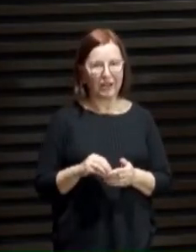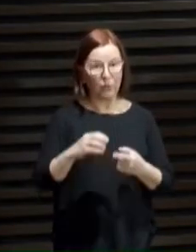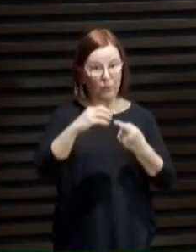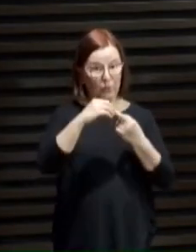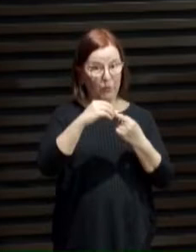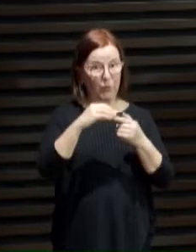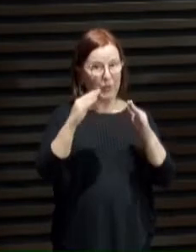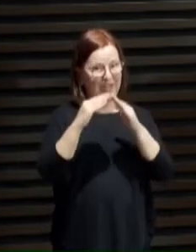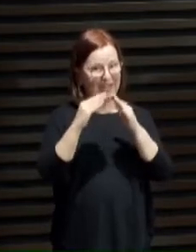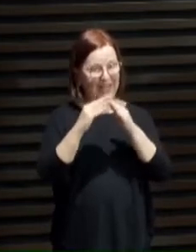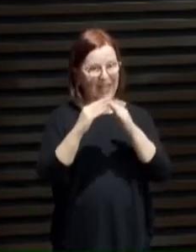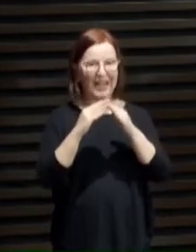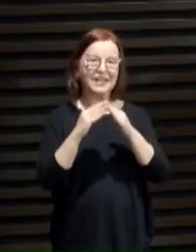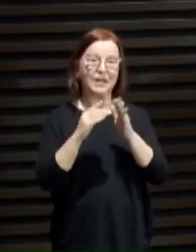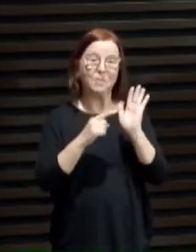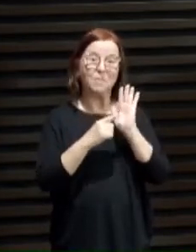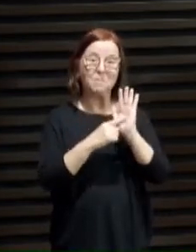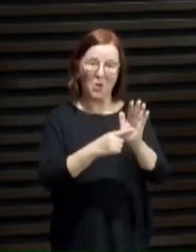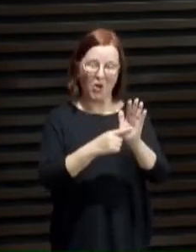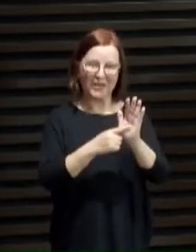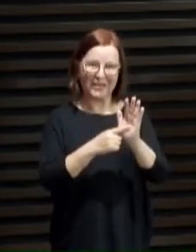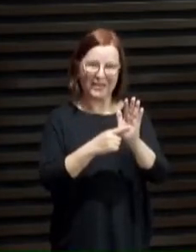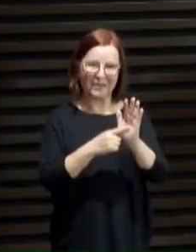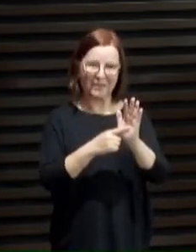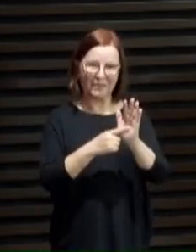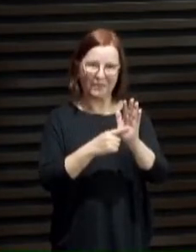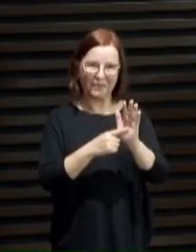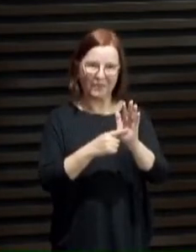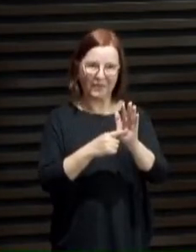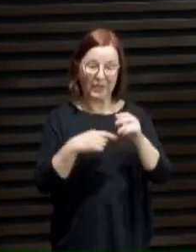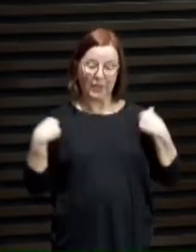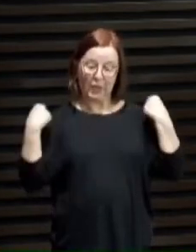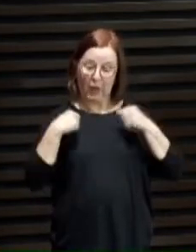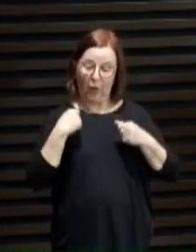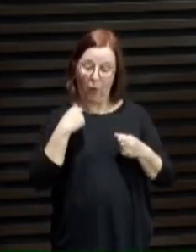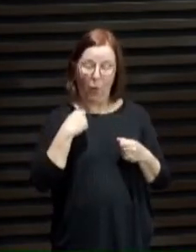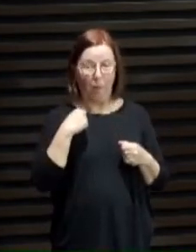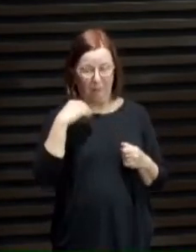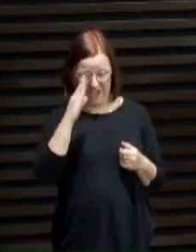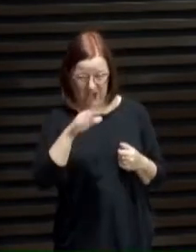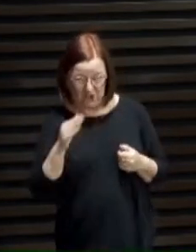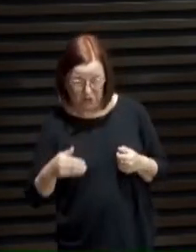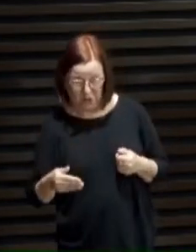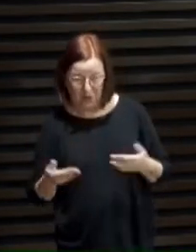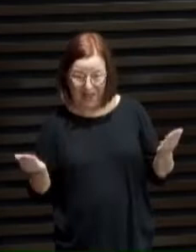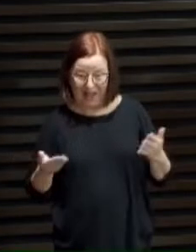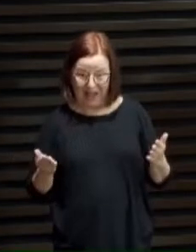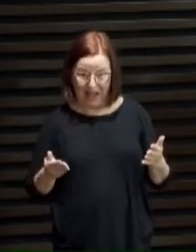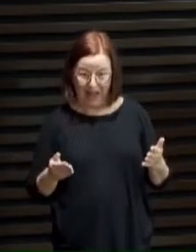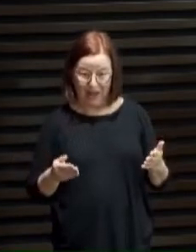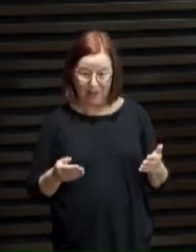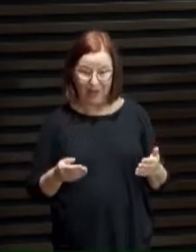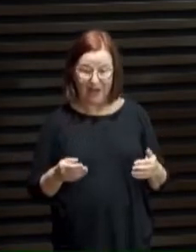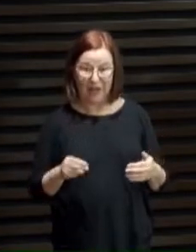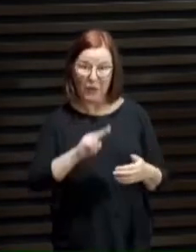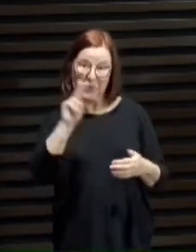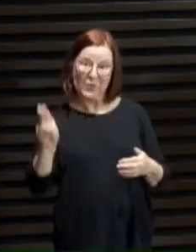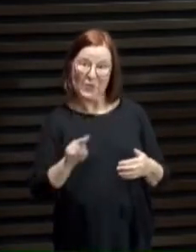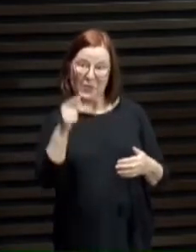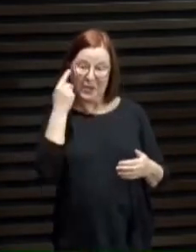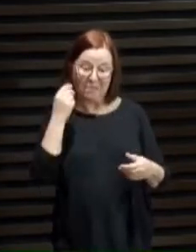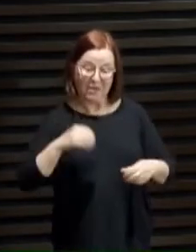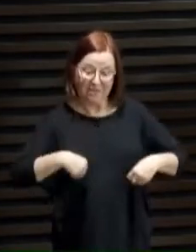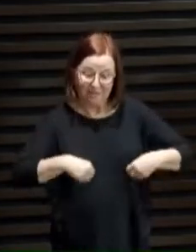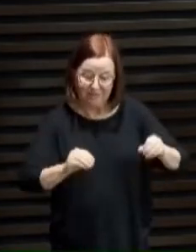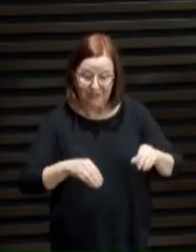de honra está agora debaixo dos pés do convidado. Isso é uma maneira de expressar extrema gratidão,